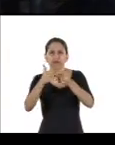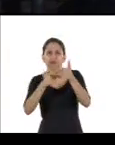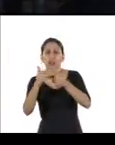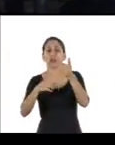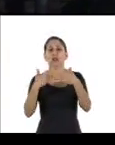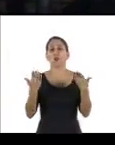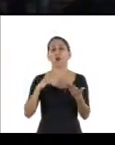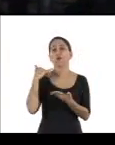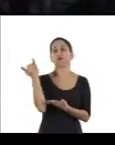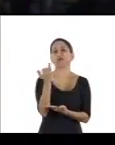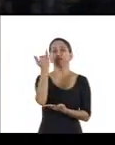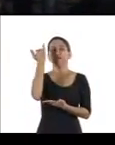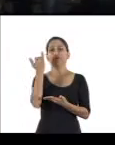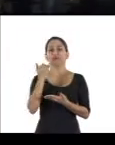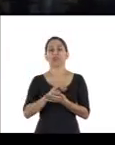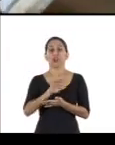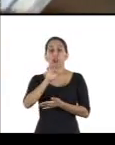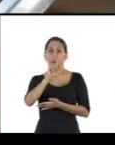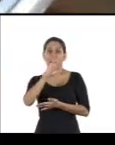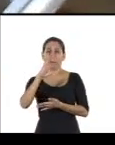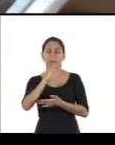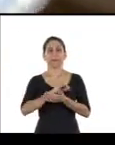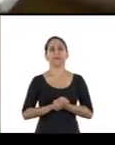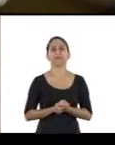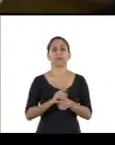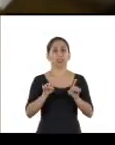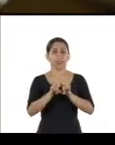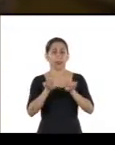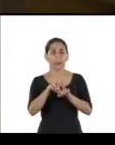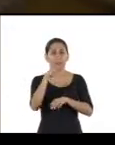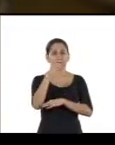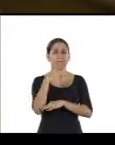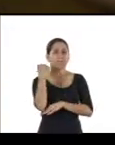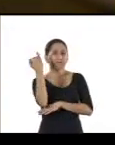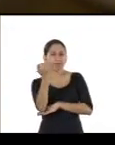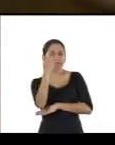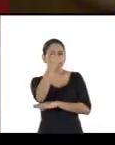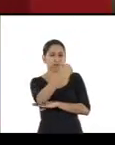coletiva e entender a importância de uma análise de riscos bem feita.